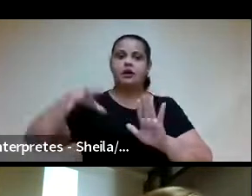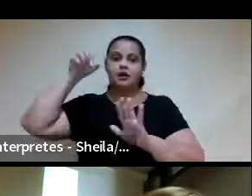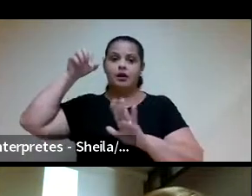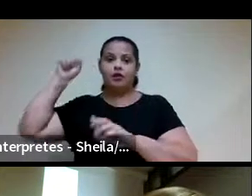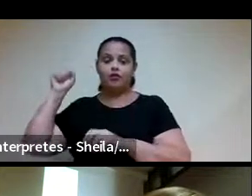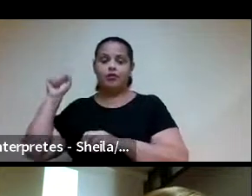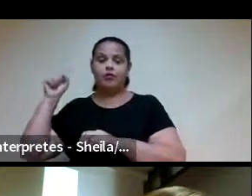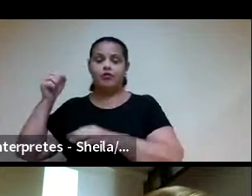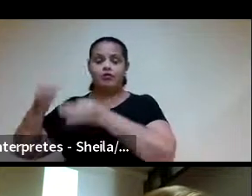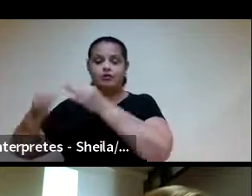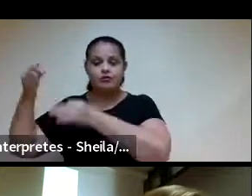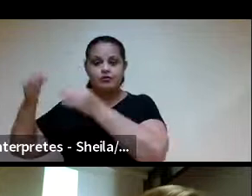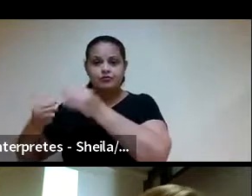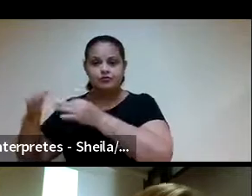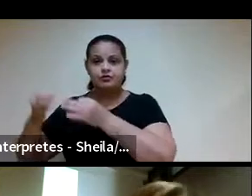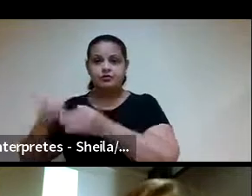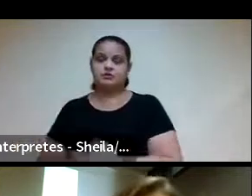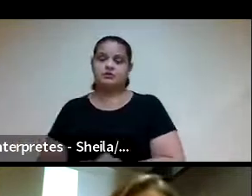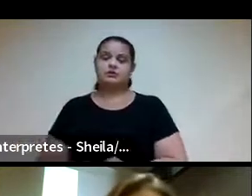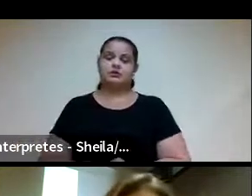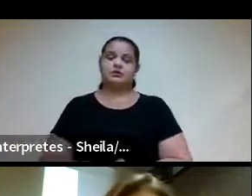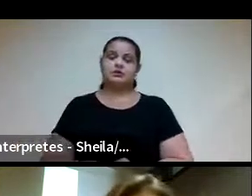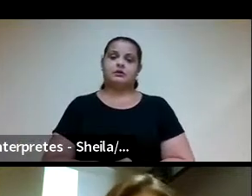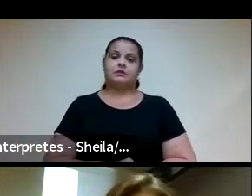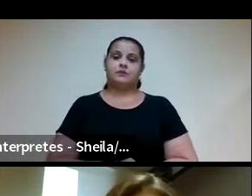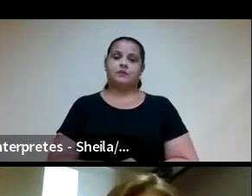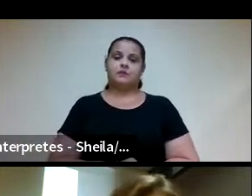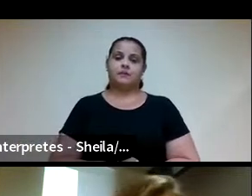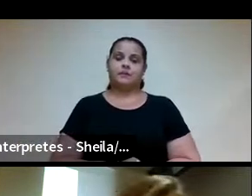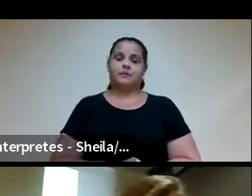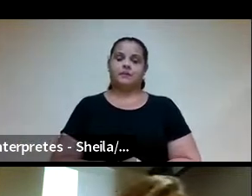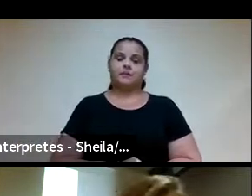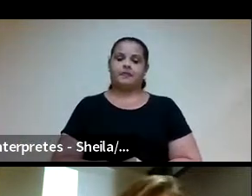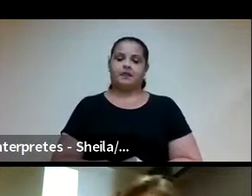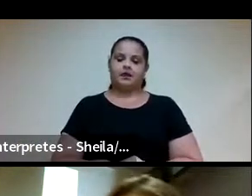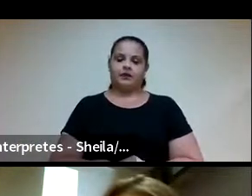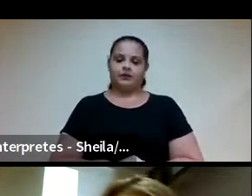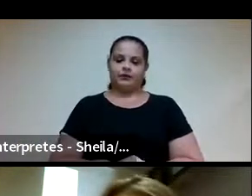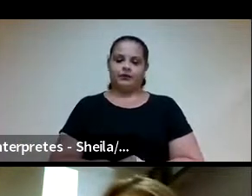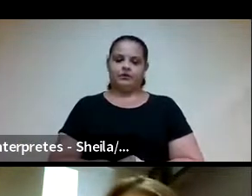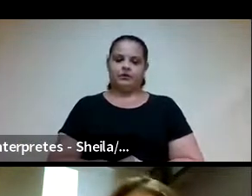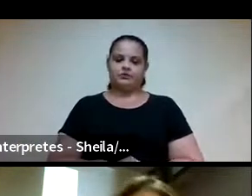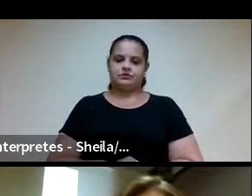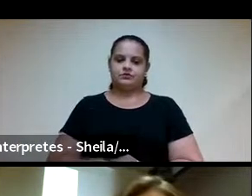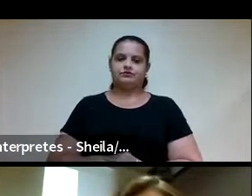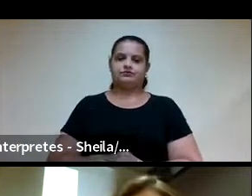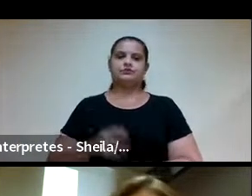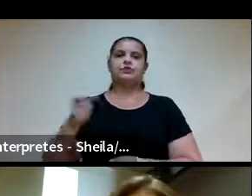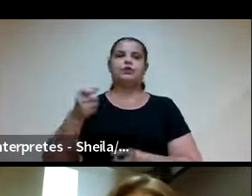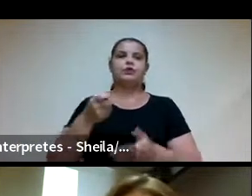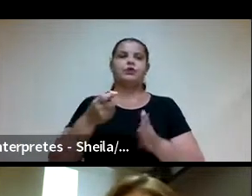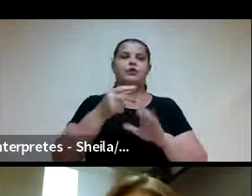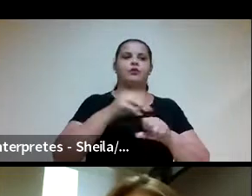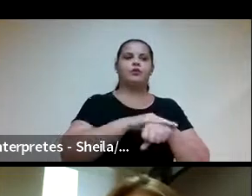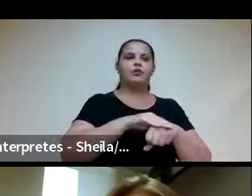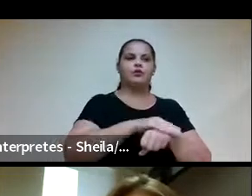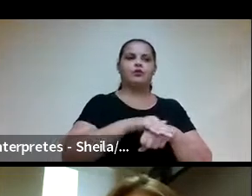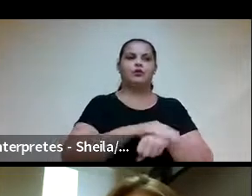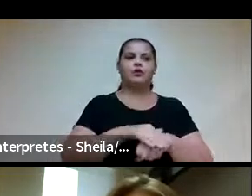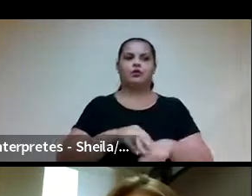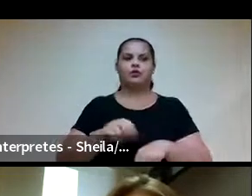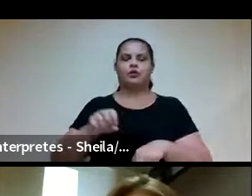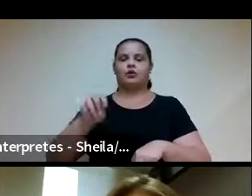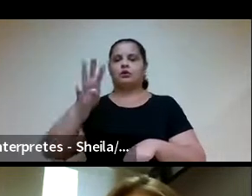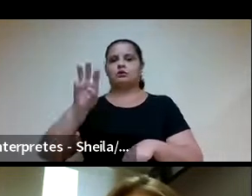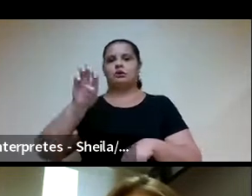qual também teria sido referida pelo depoimento de Welson Freitas da Silva. Contudo, mais uma vez, o